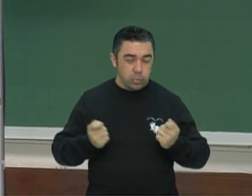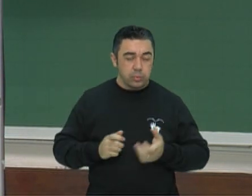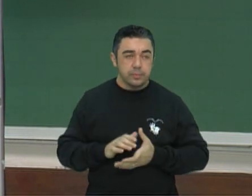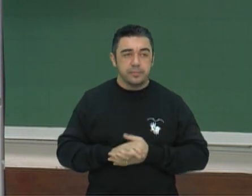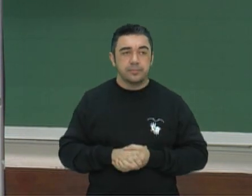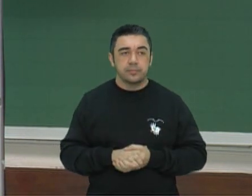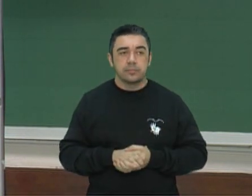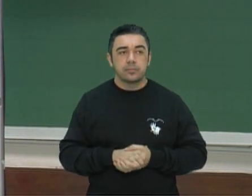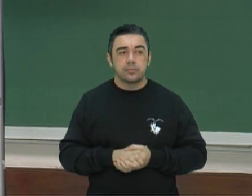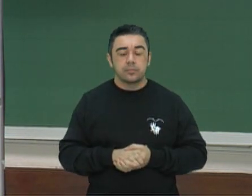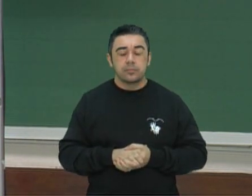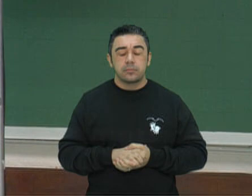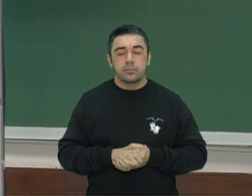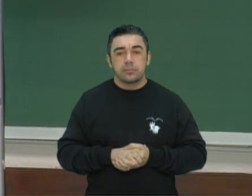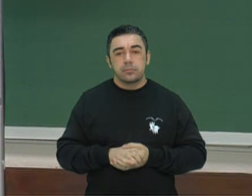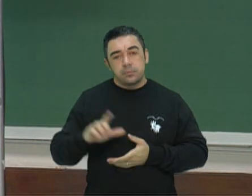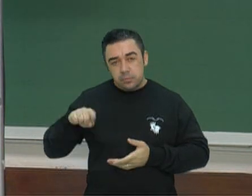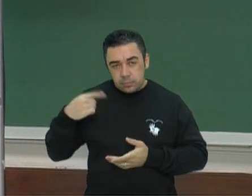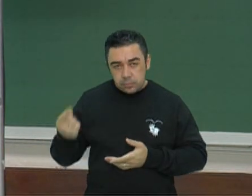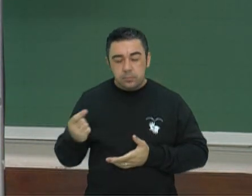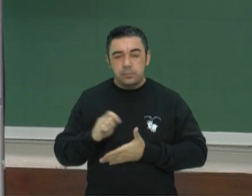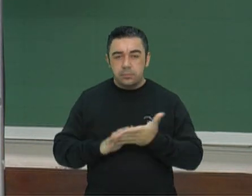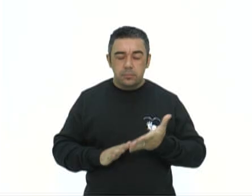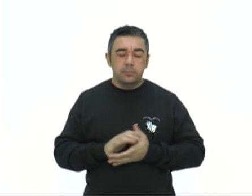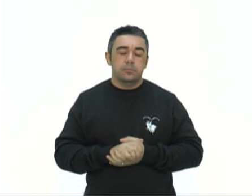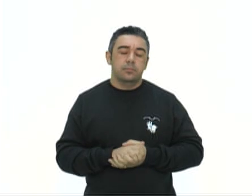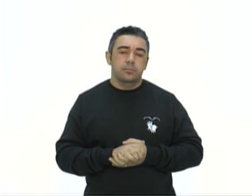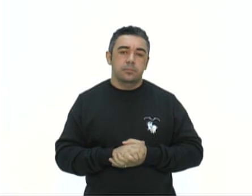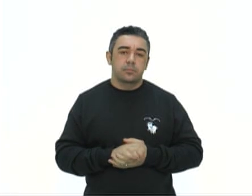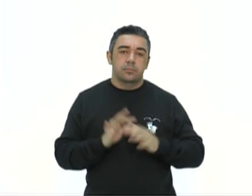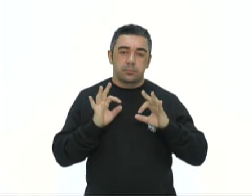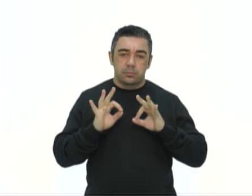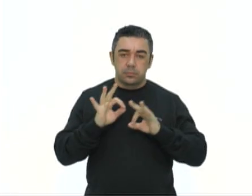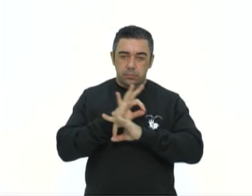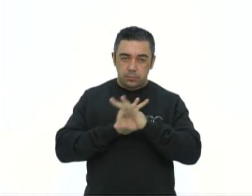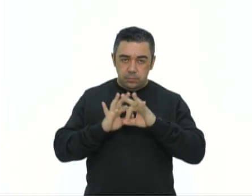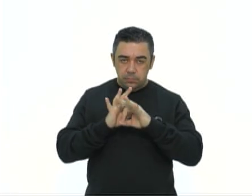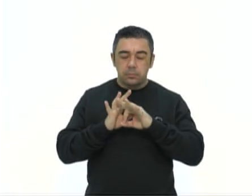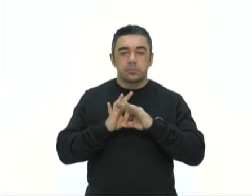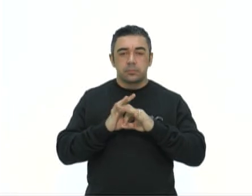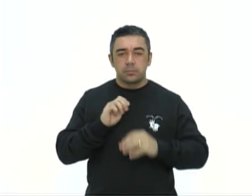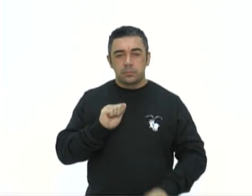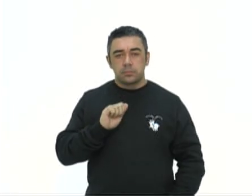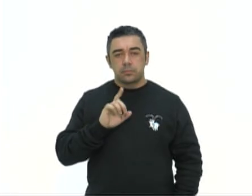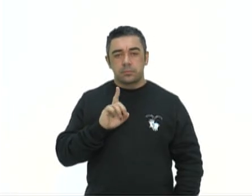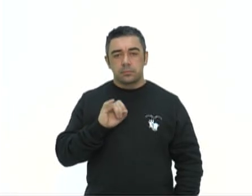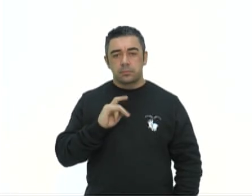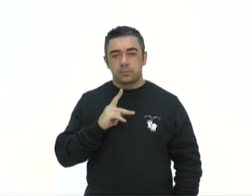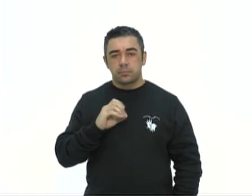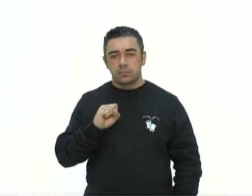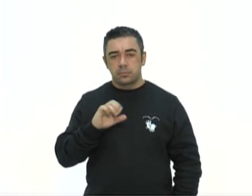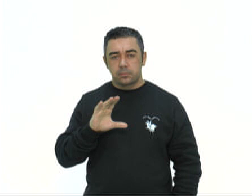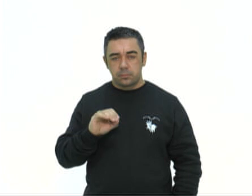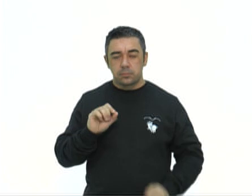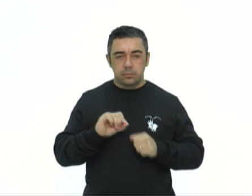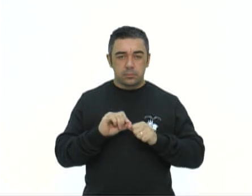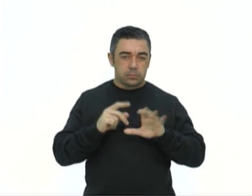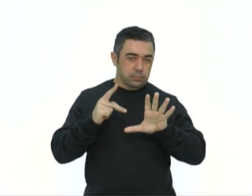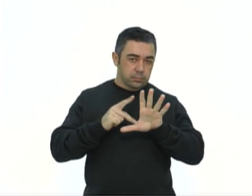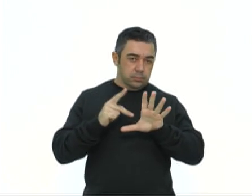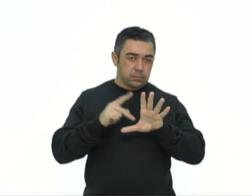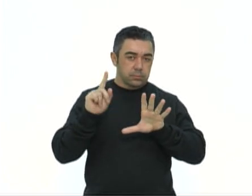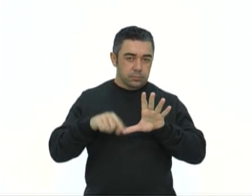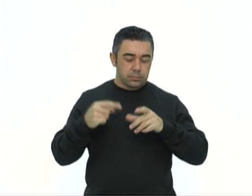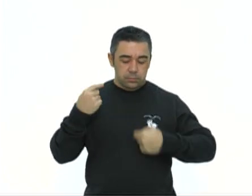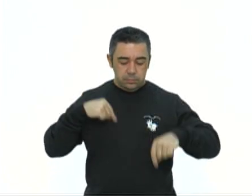obesidade. Vamos a mais um exercício. As células do tecido adiposo são responsáveis pela produção de uma proteína que atua